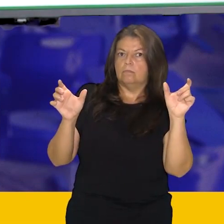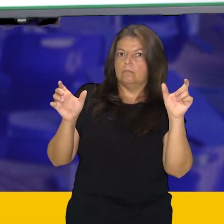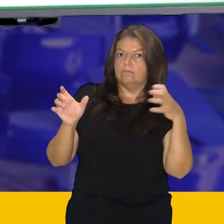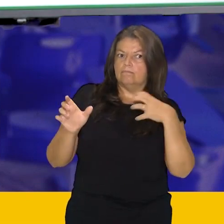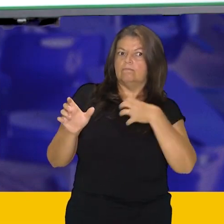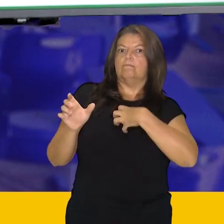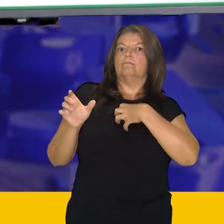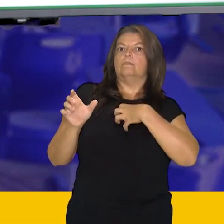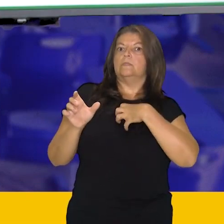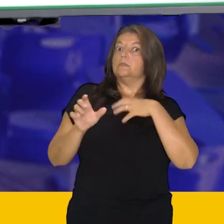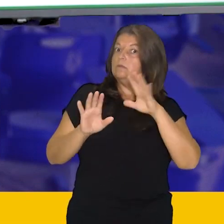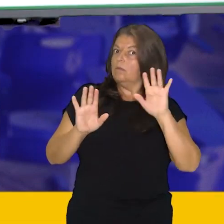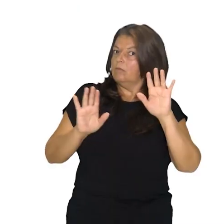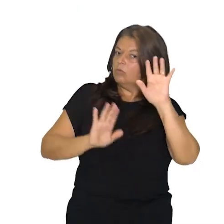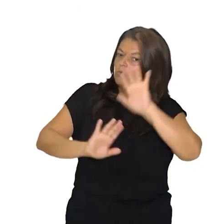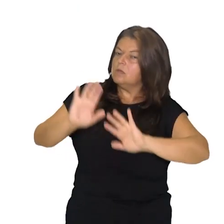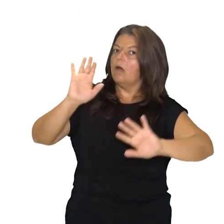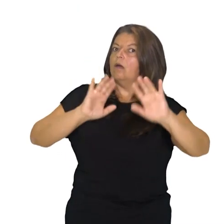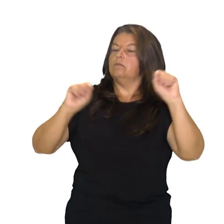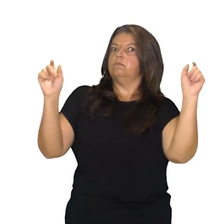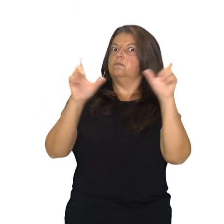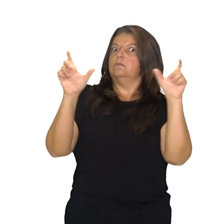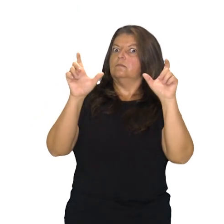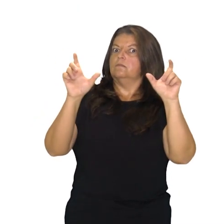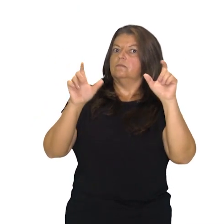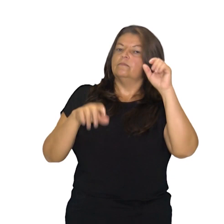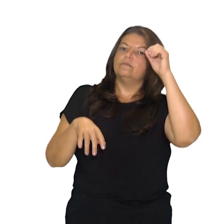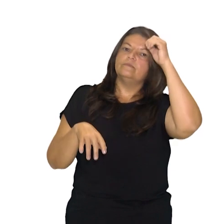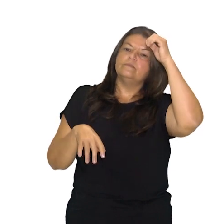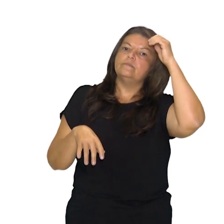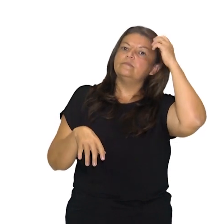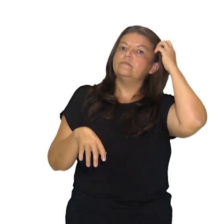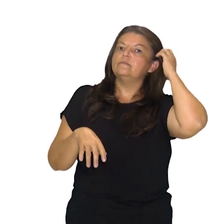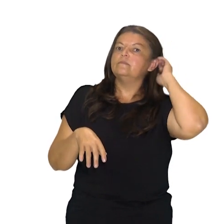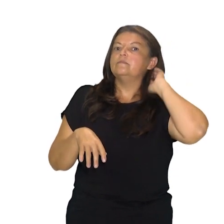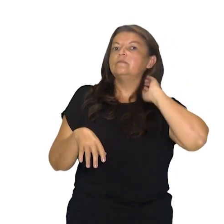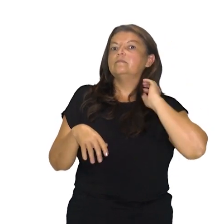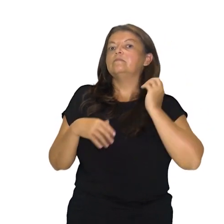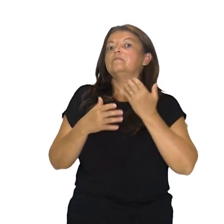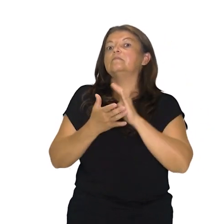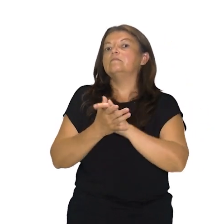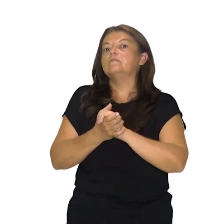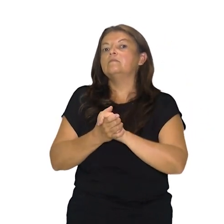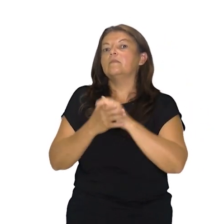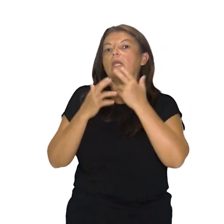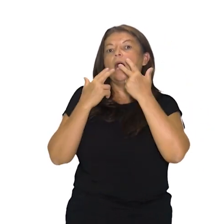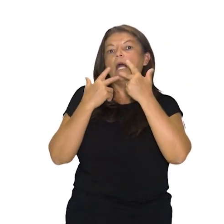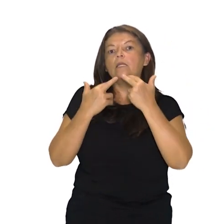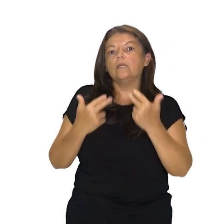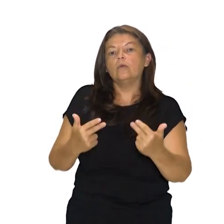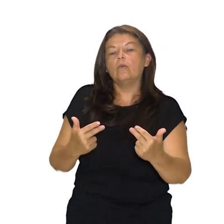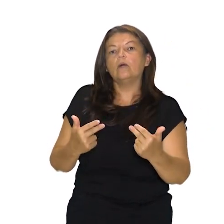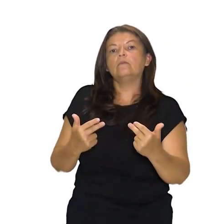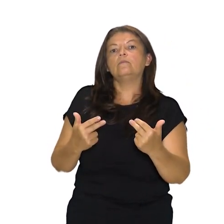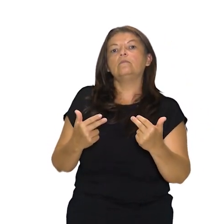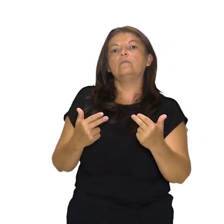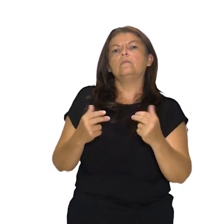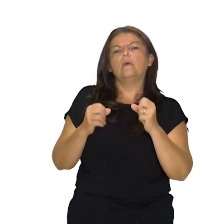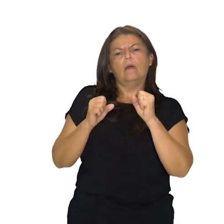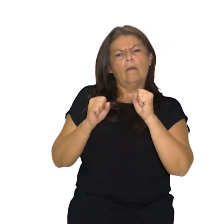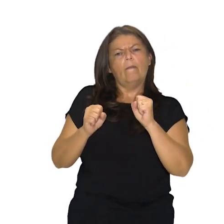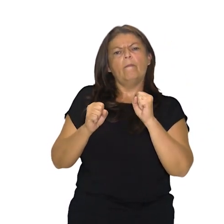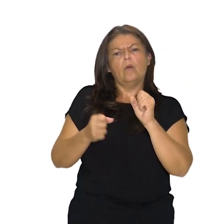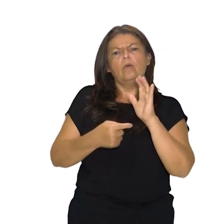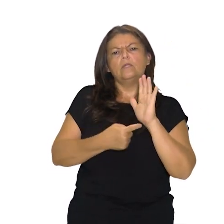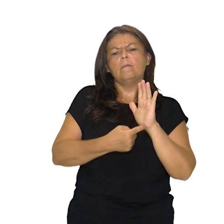ligue e se toque. Então, veja só. Além disso, a língua ela pode